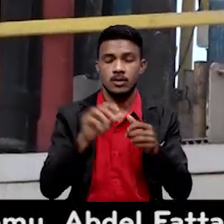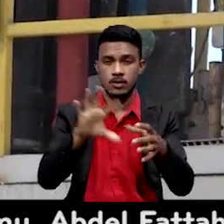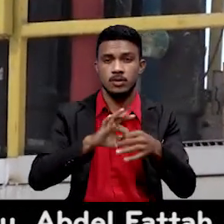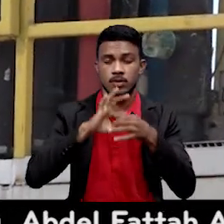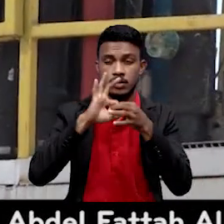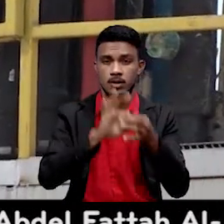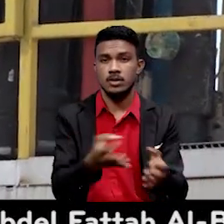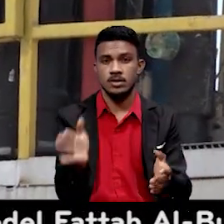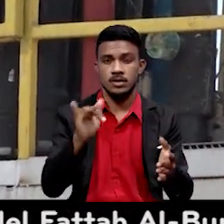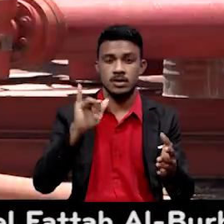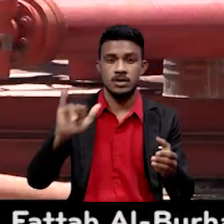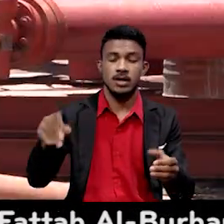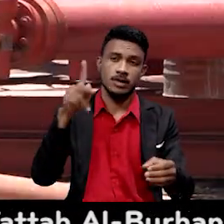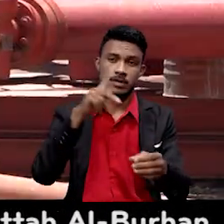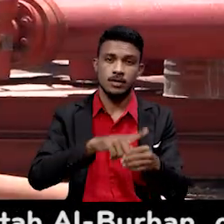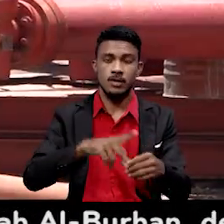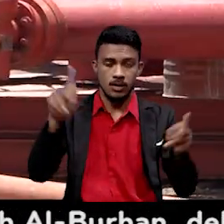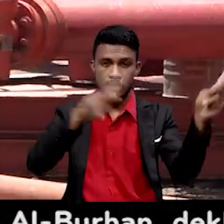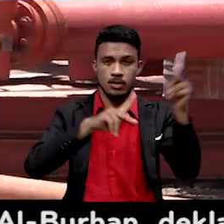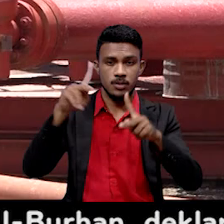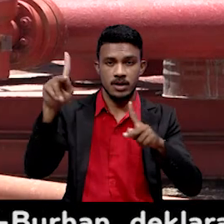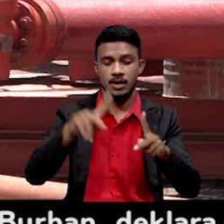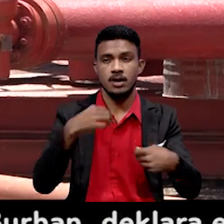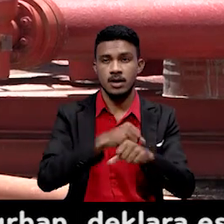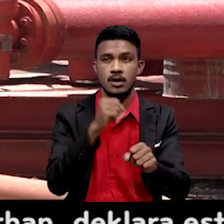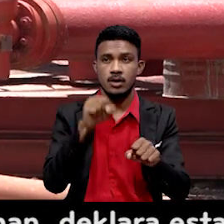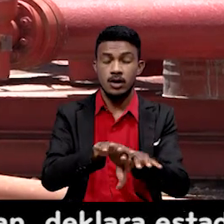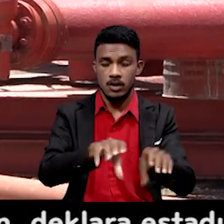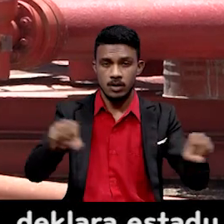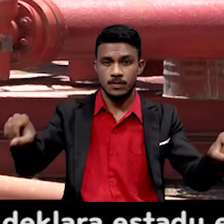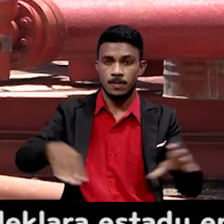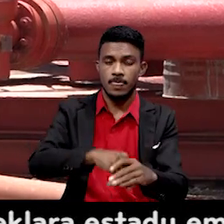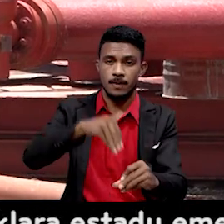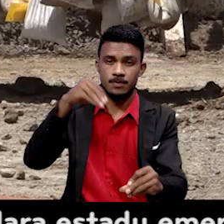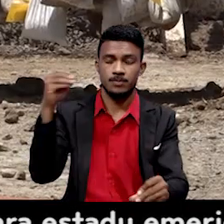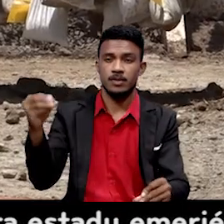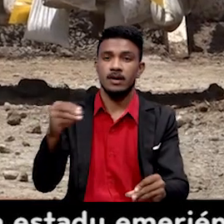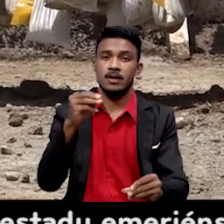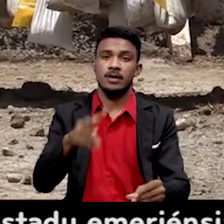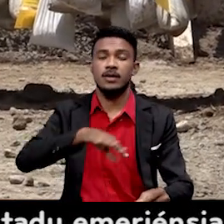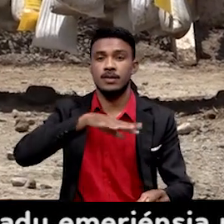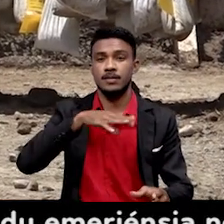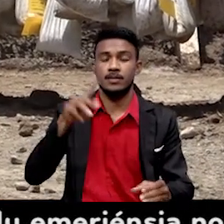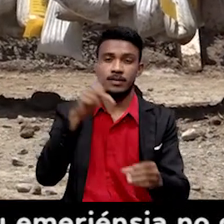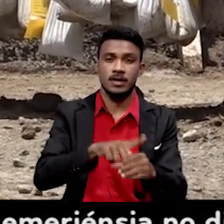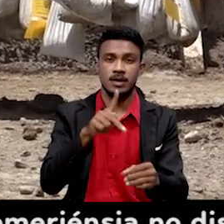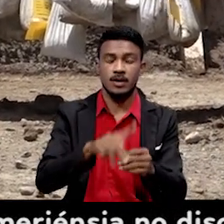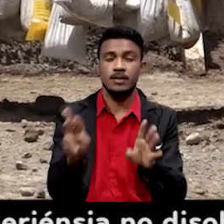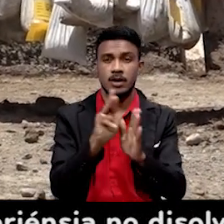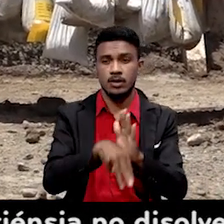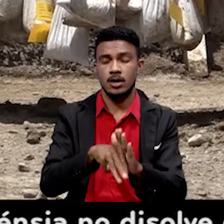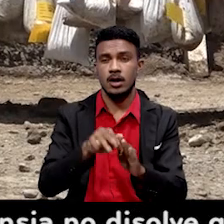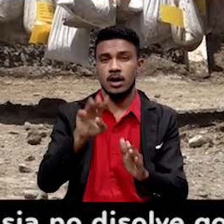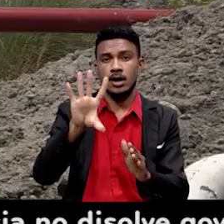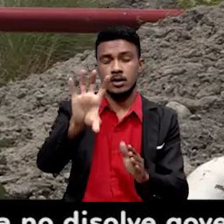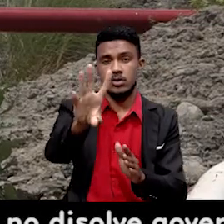subcontrator, companhia Insta Drilling, alau rela perfuração e aprofundazem entre metro atus hat nem nulo, to